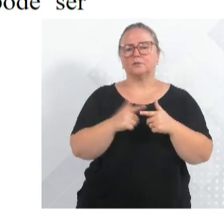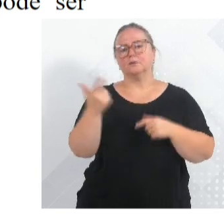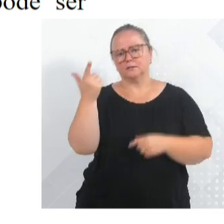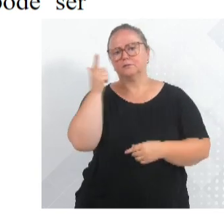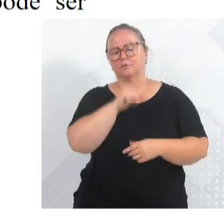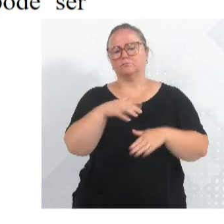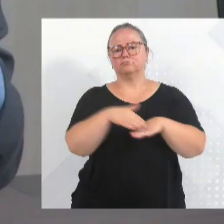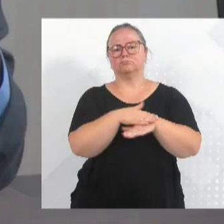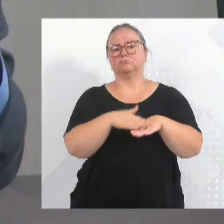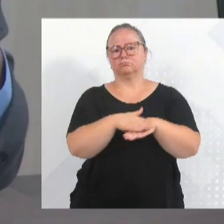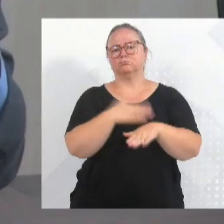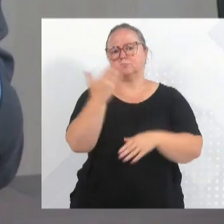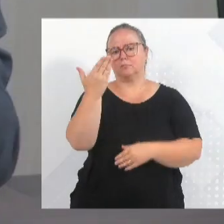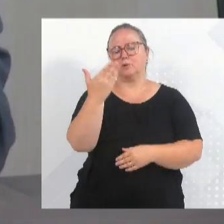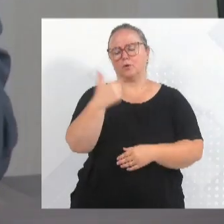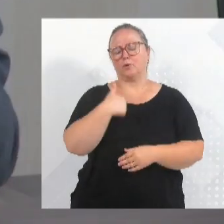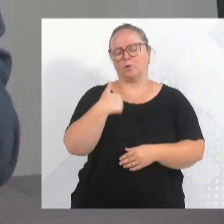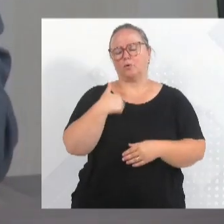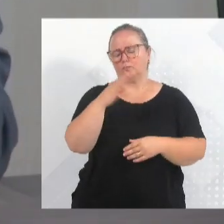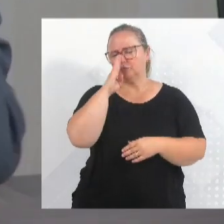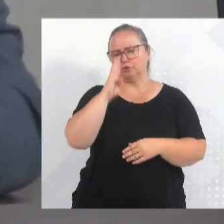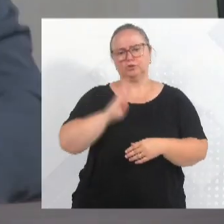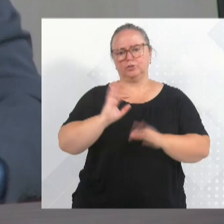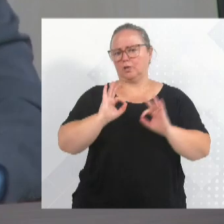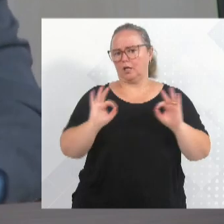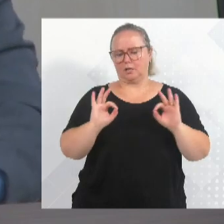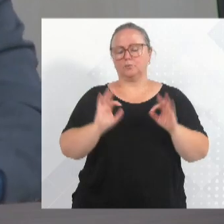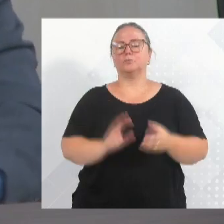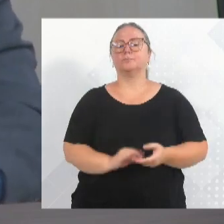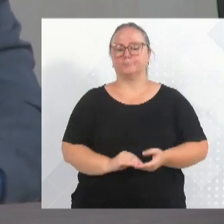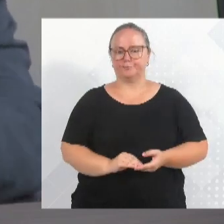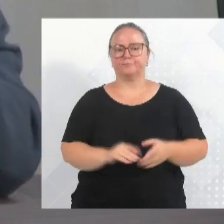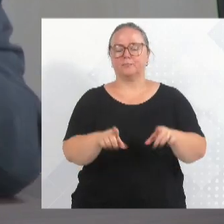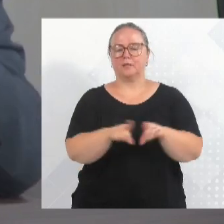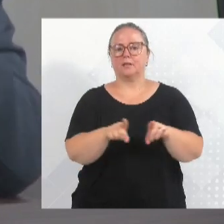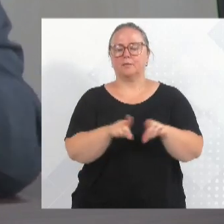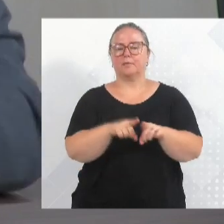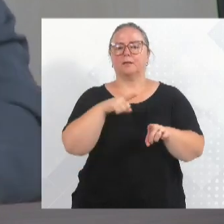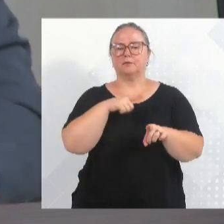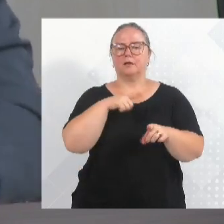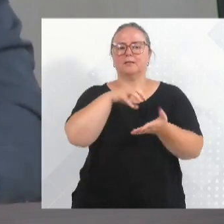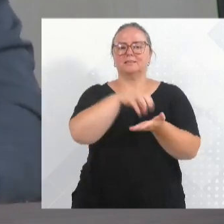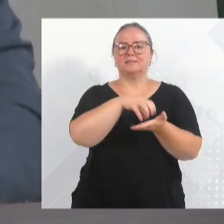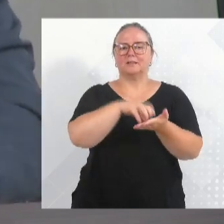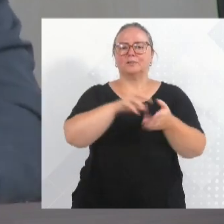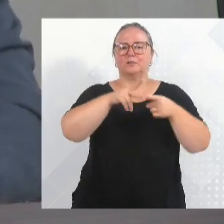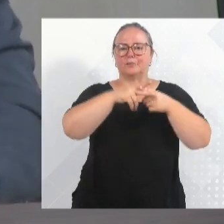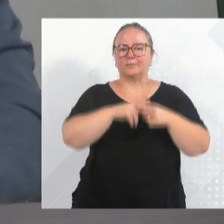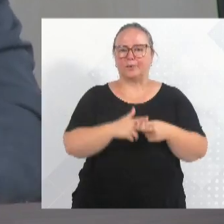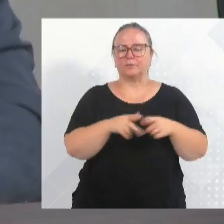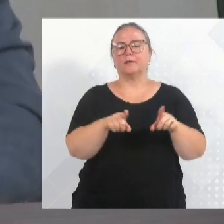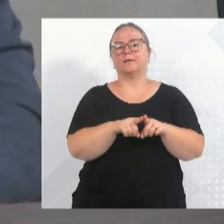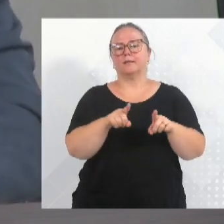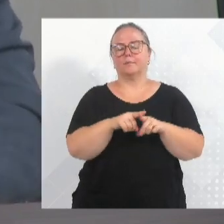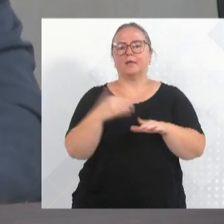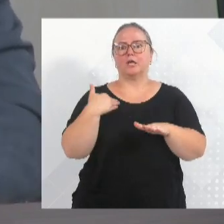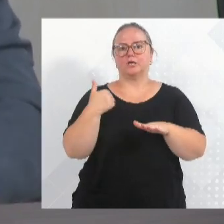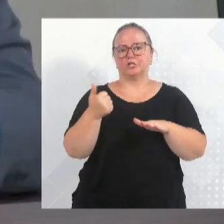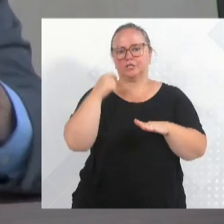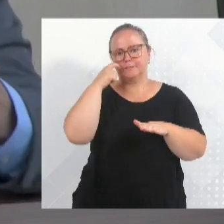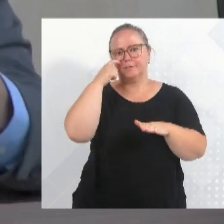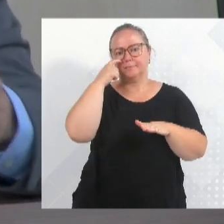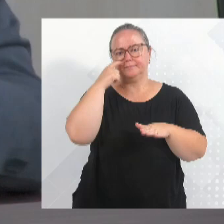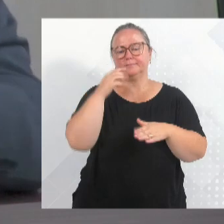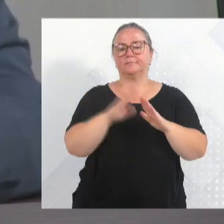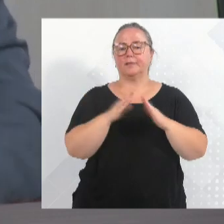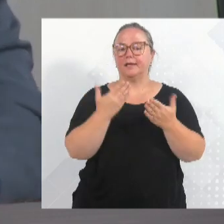comunicando conosco pelo WhatsApp. E também aos diretores, o setor de manutenção, o BORB e o VILS, que recebem bastante essas demandas das escolas,